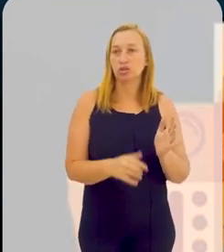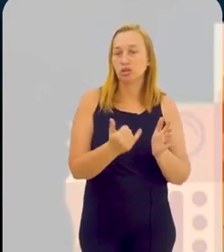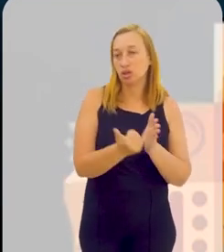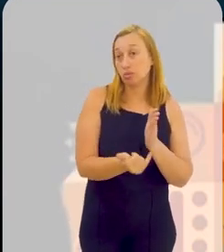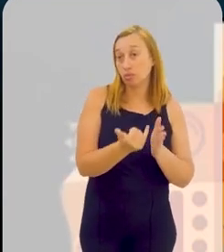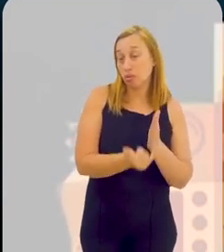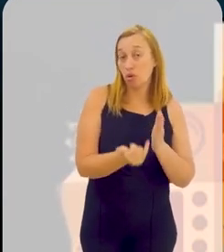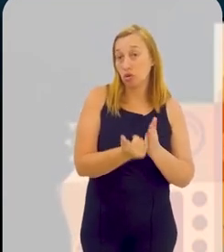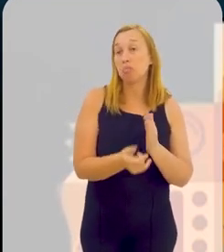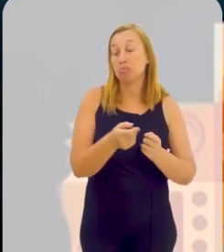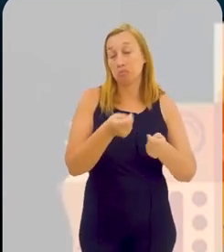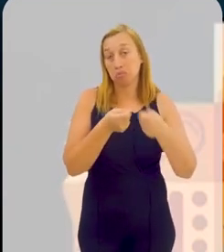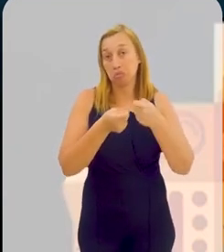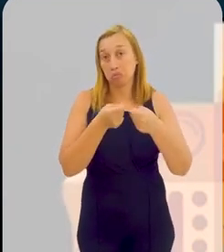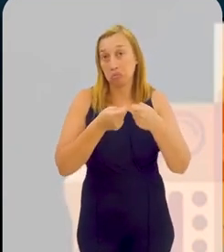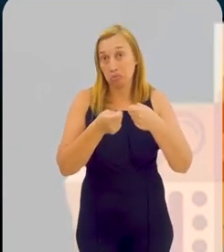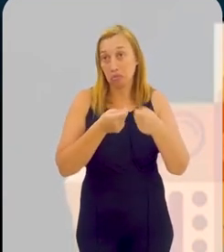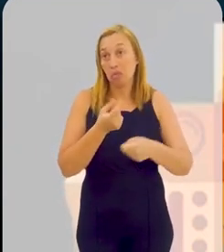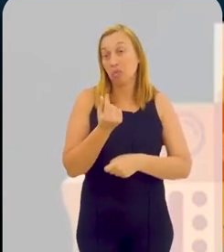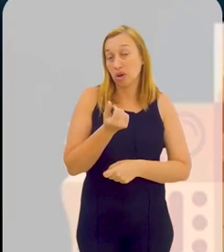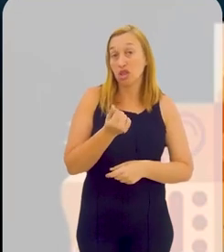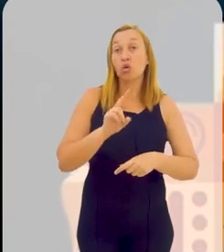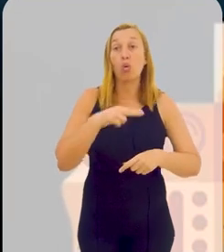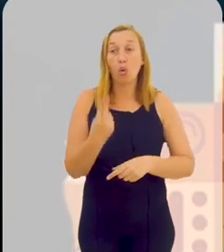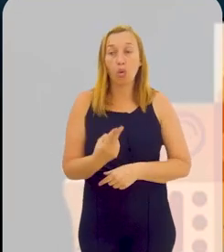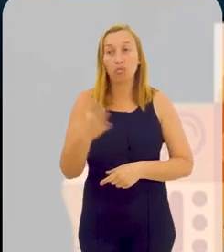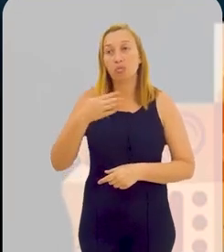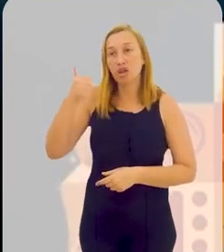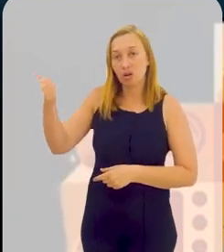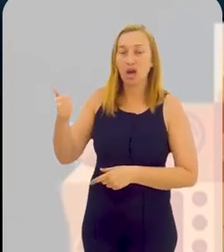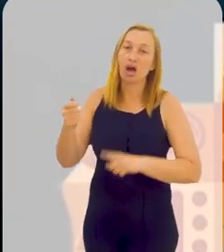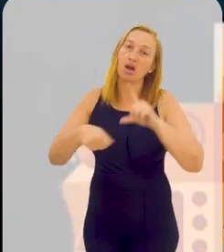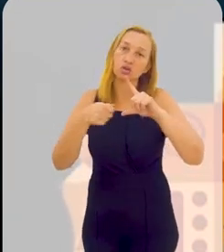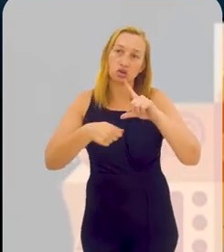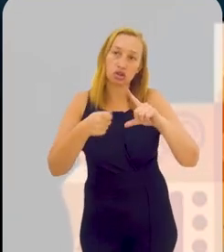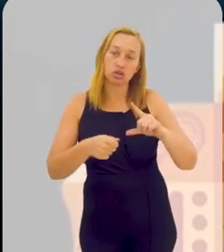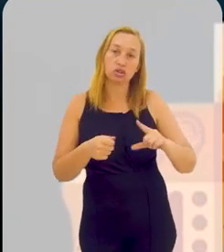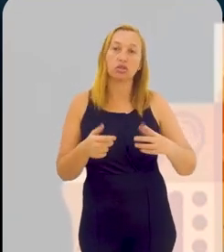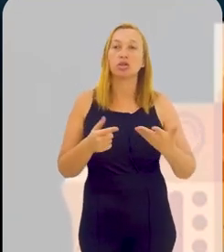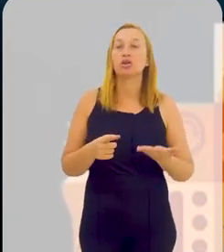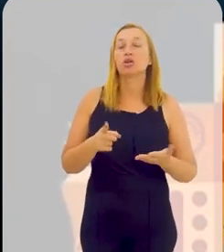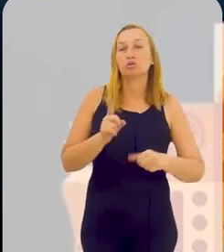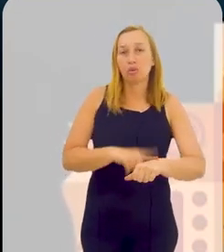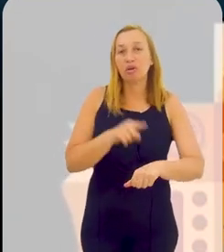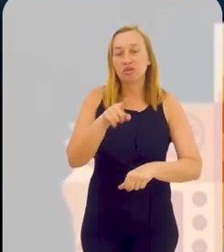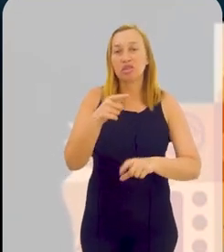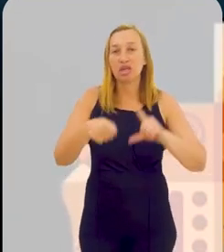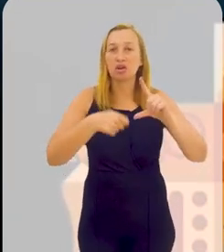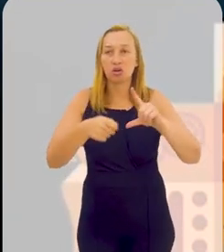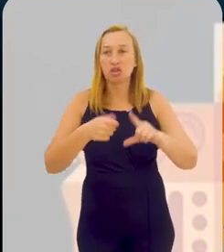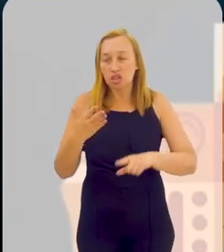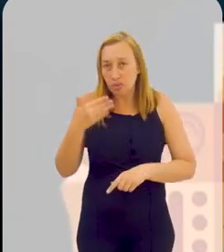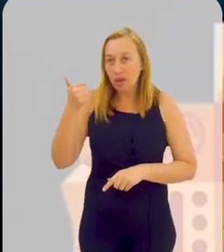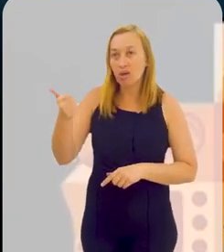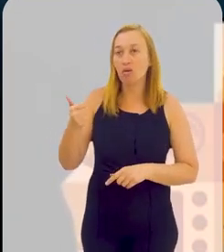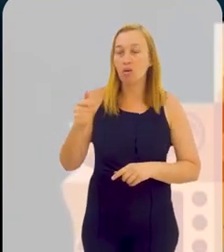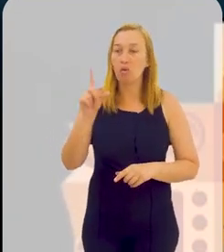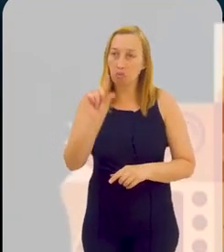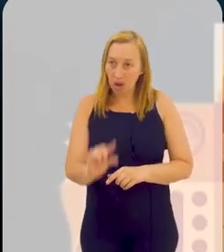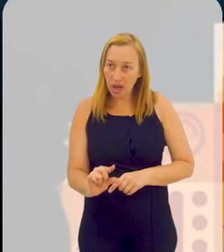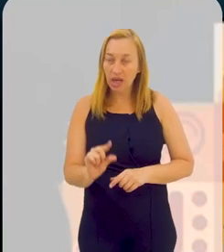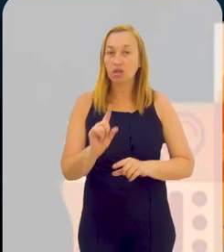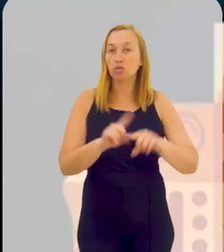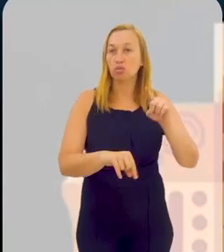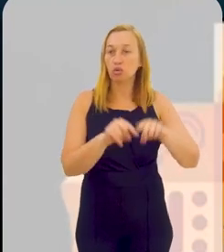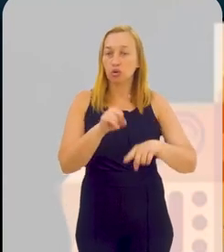tirando impostos, você pode controlar preço, que é péssimo, ou você pode melhorar a logística, né? A hora que você melhora a logística, torna